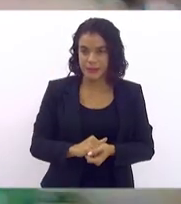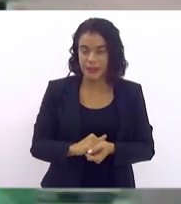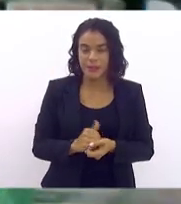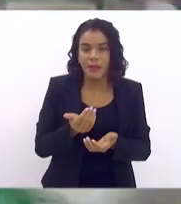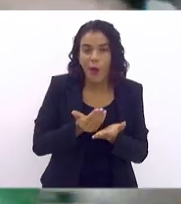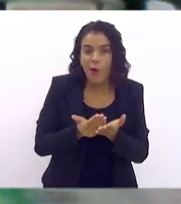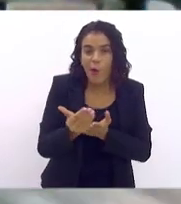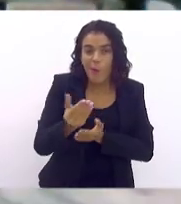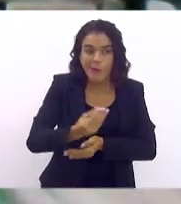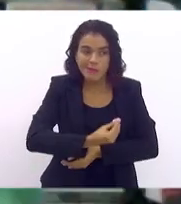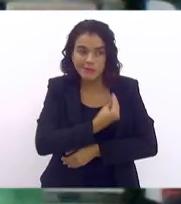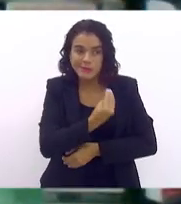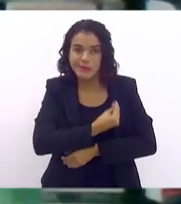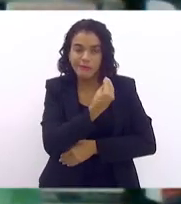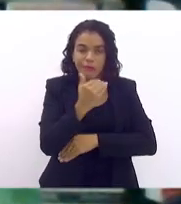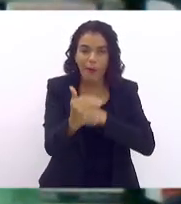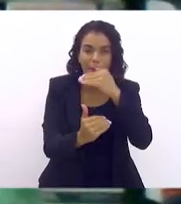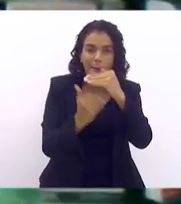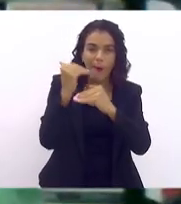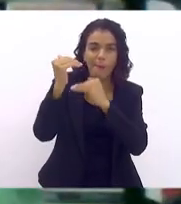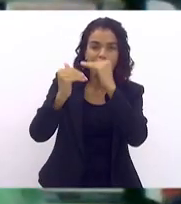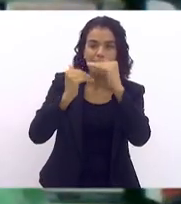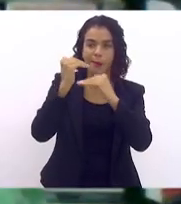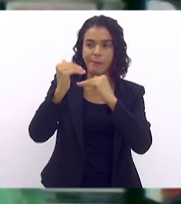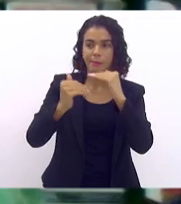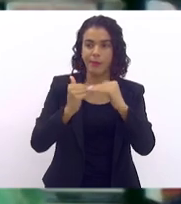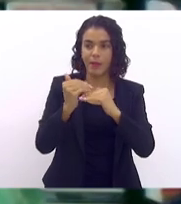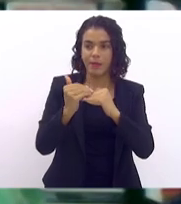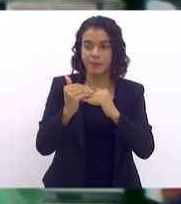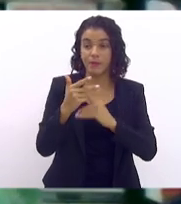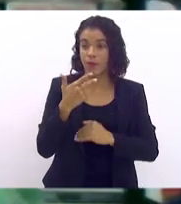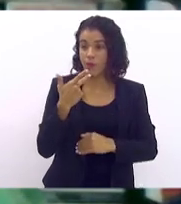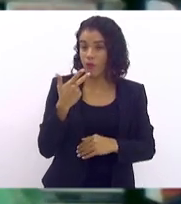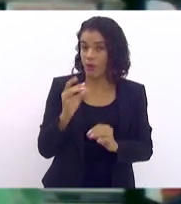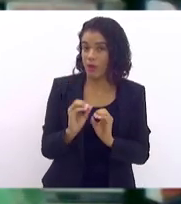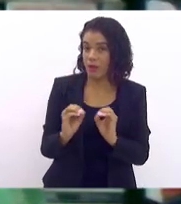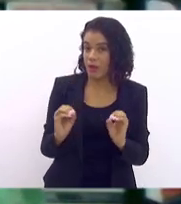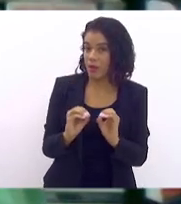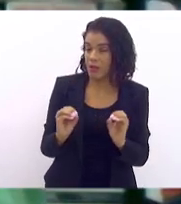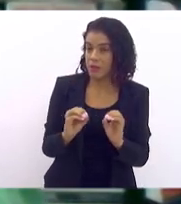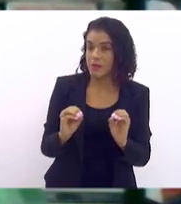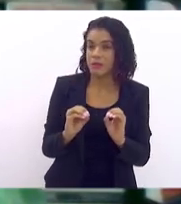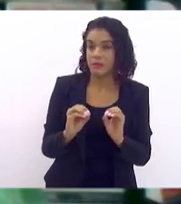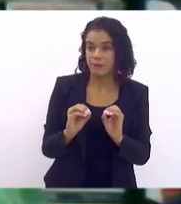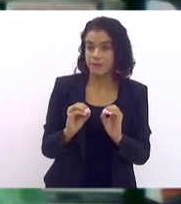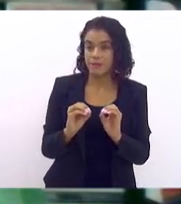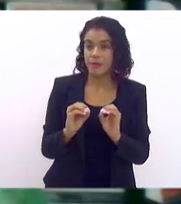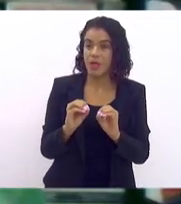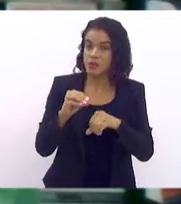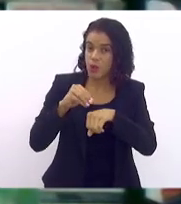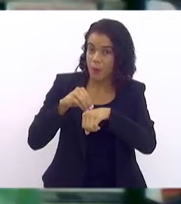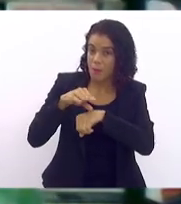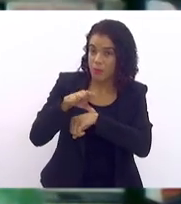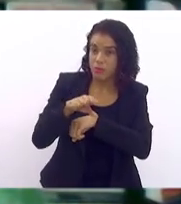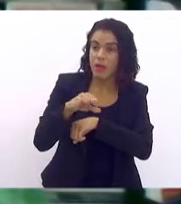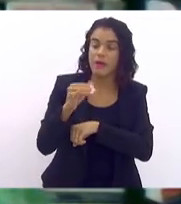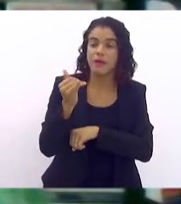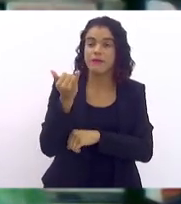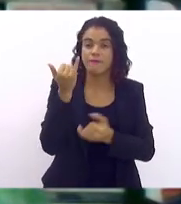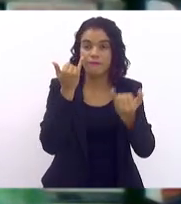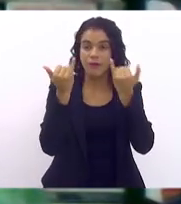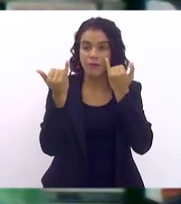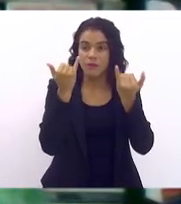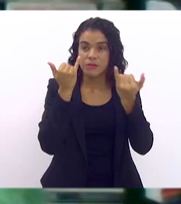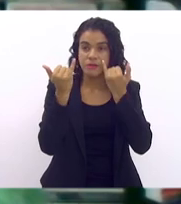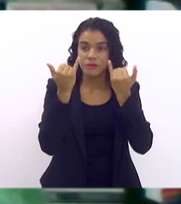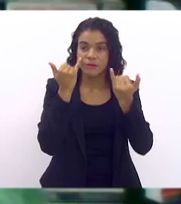coisa, esse bombardeamento, tá? Eu não citei nem aqui, mas eu só queria deixar essa informação, que eu não vou adentrar, mas